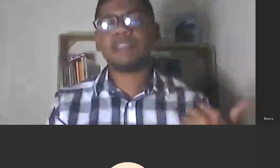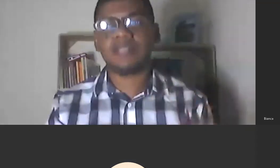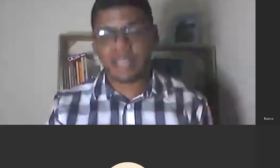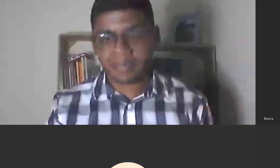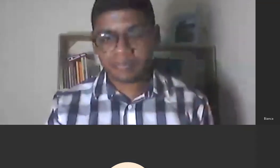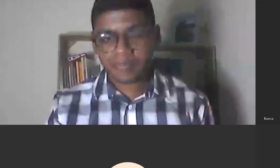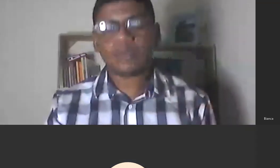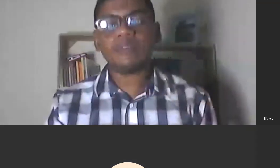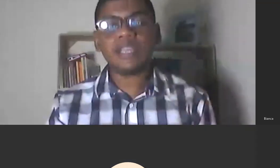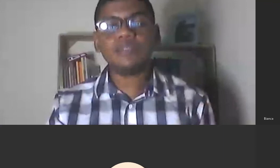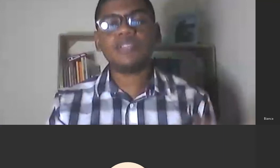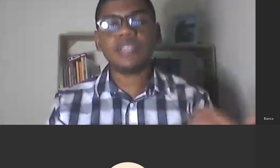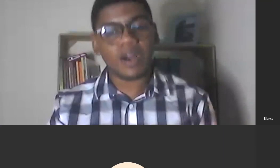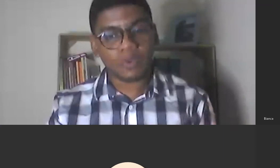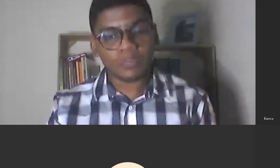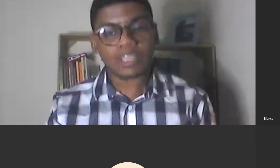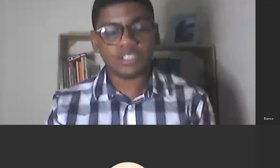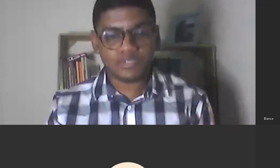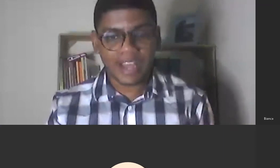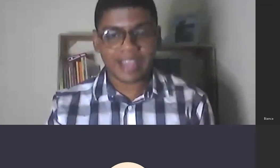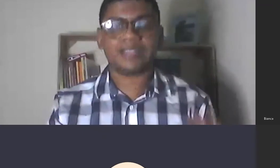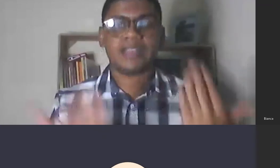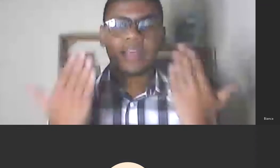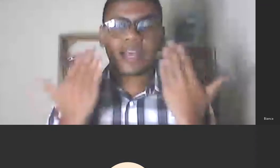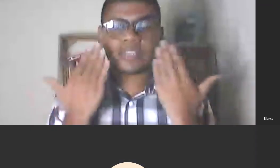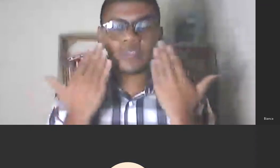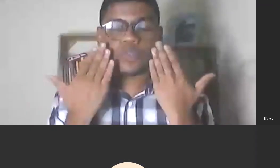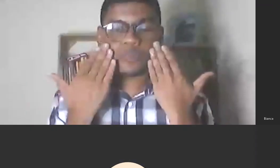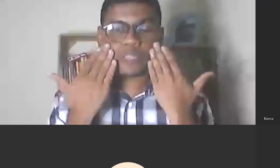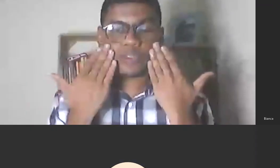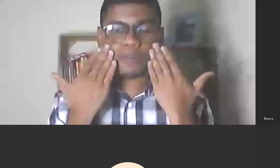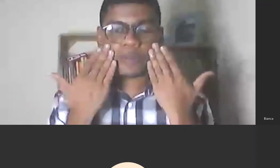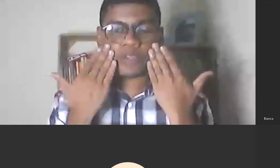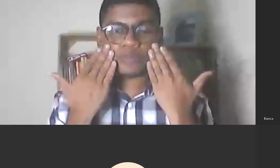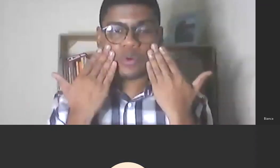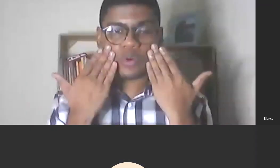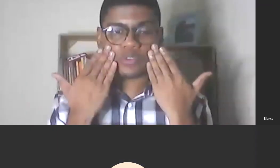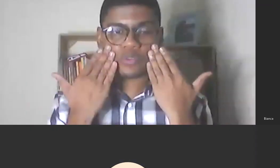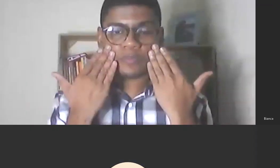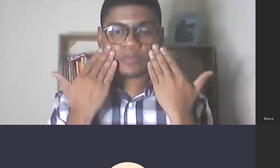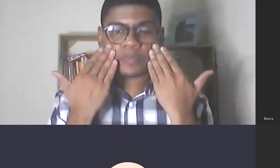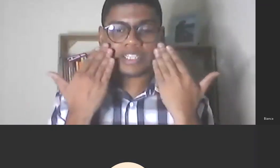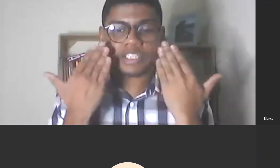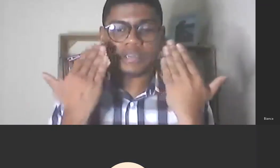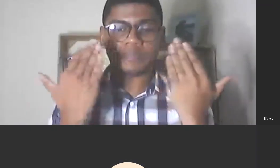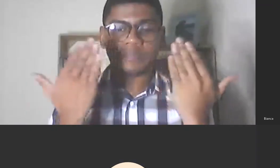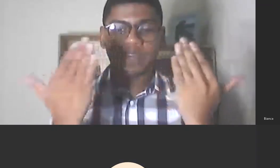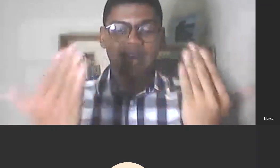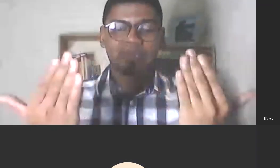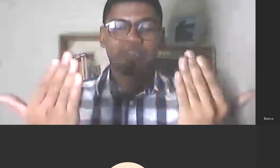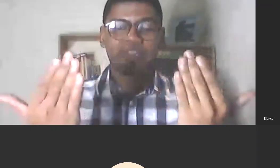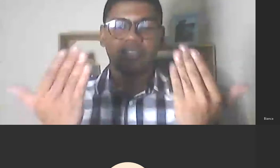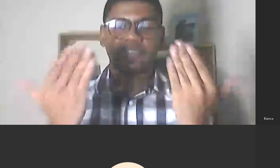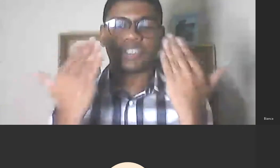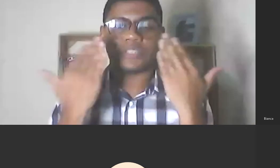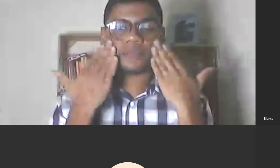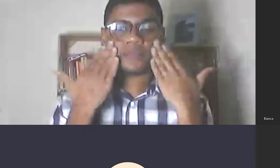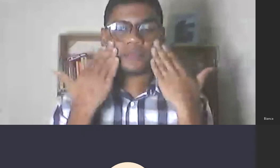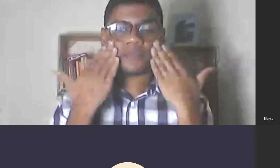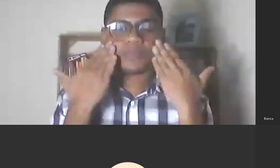exemplo, TCC, qual seria o sinal que a gente faz? As duas mãos aqui, ó, próximo do rosto, e a gente arrasta